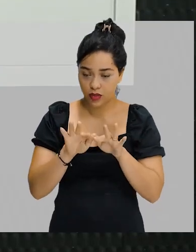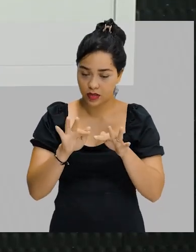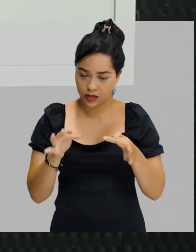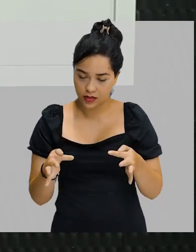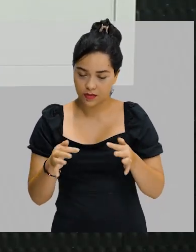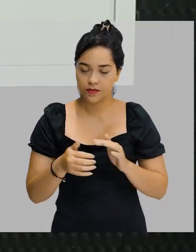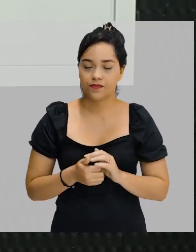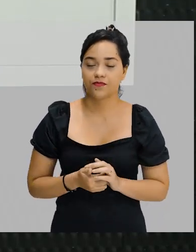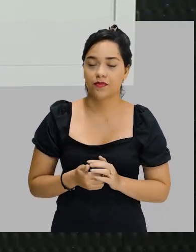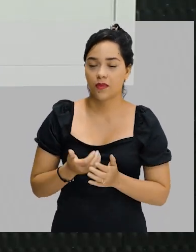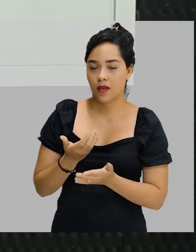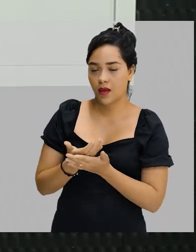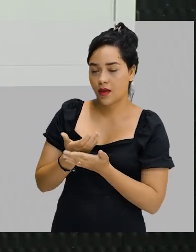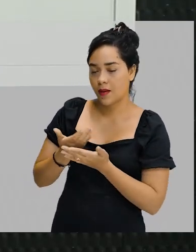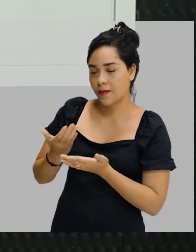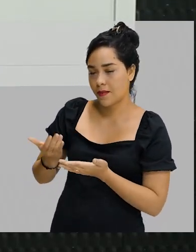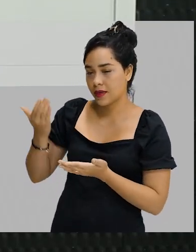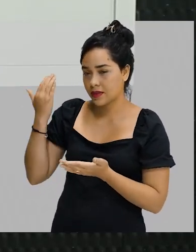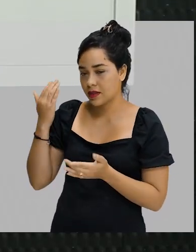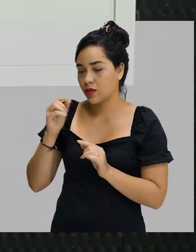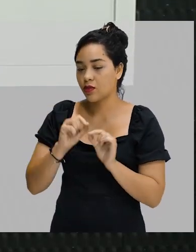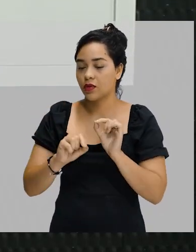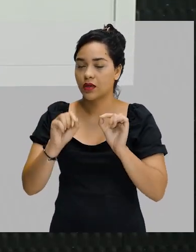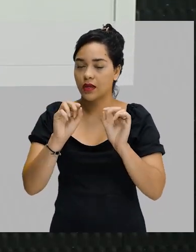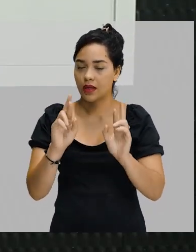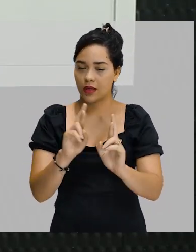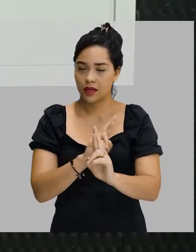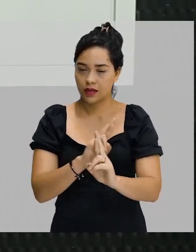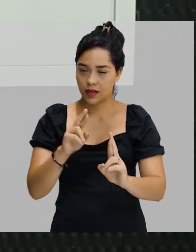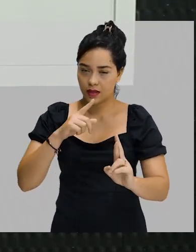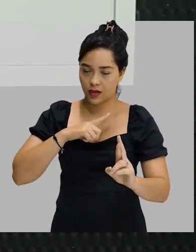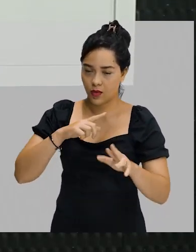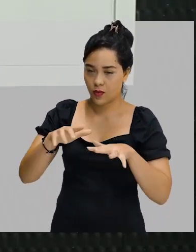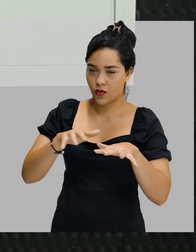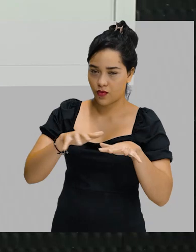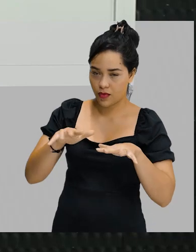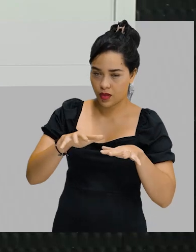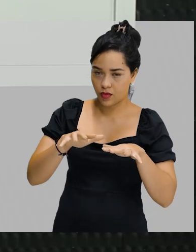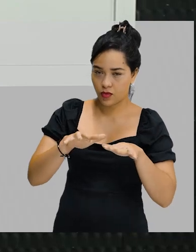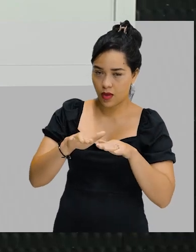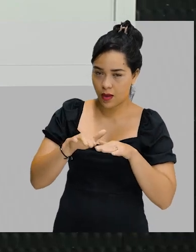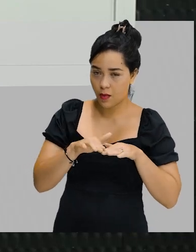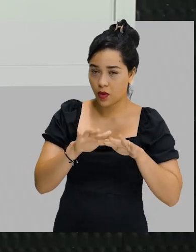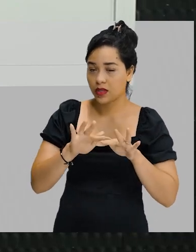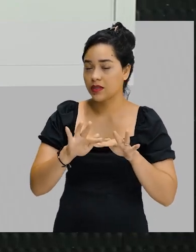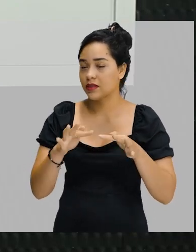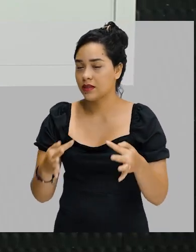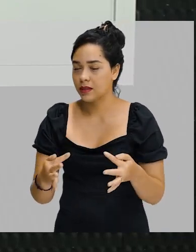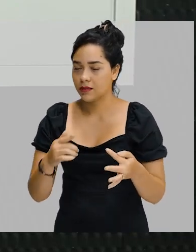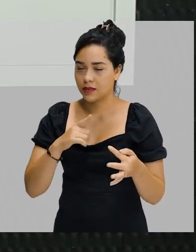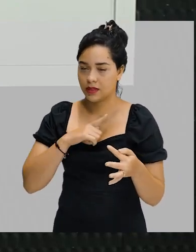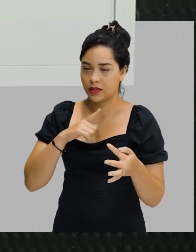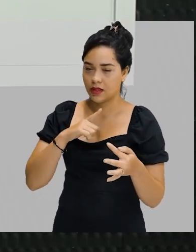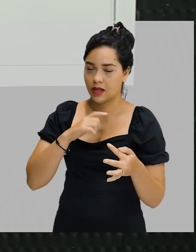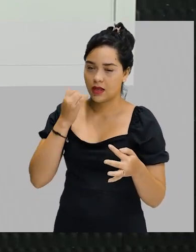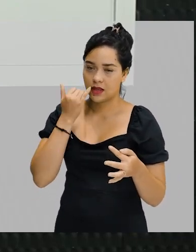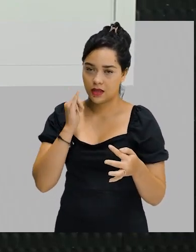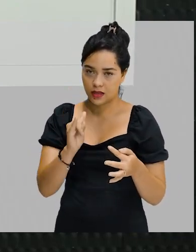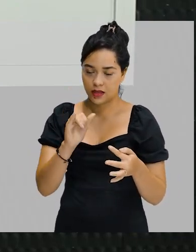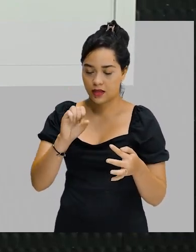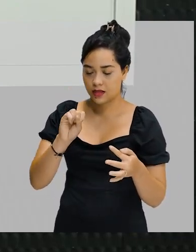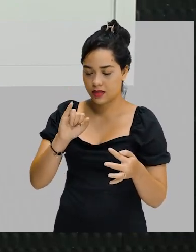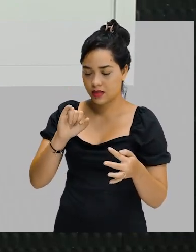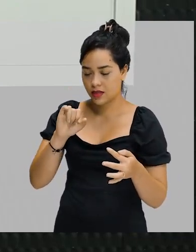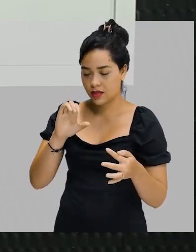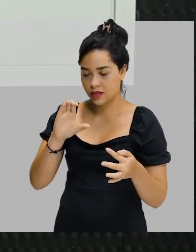falamos sobre a energia, né, relacionada ao movimento harmônico simples, né? A energia